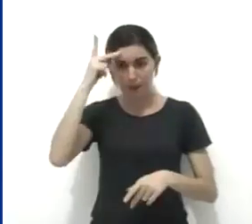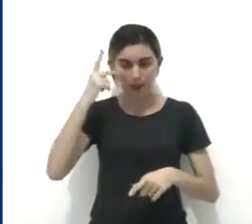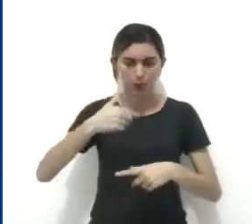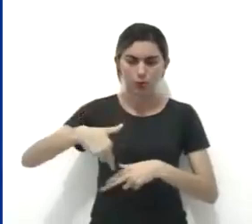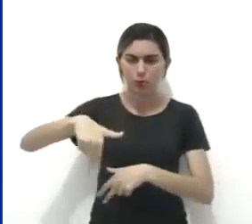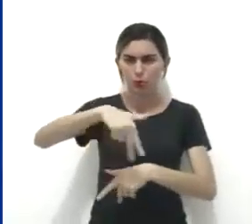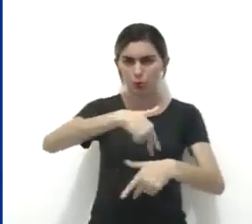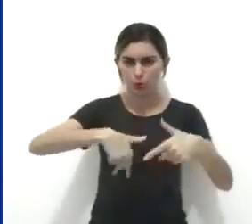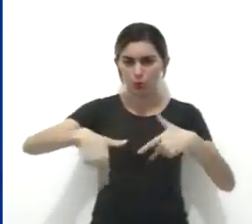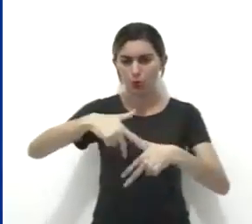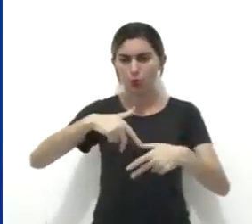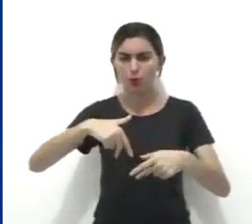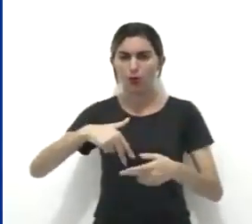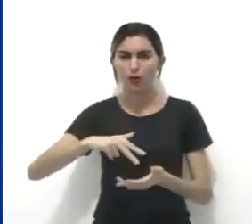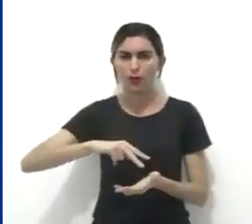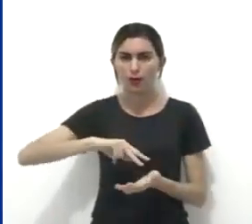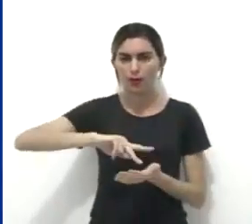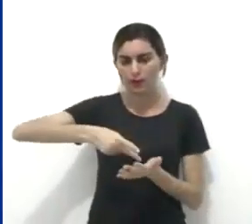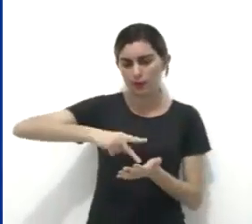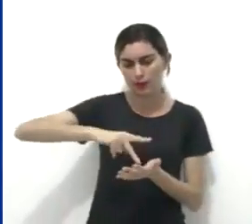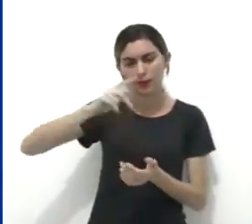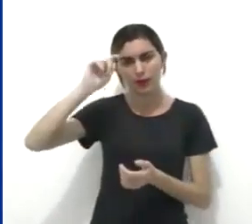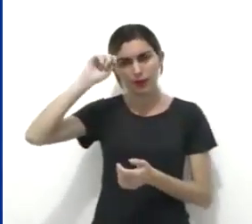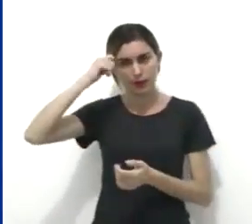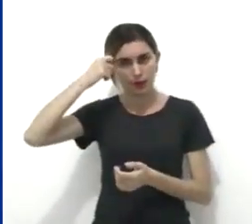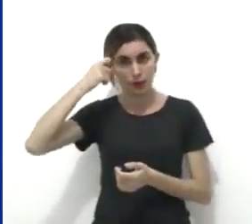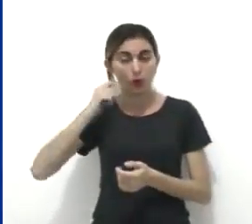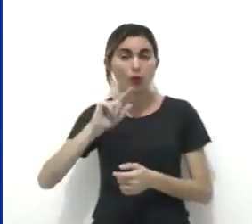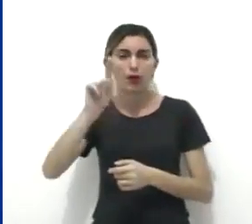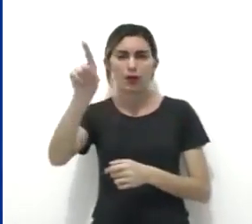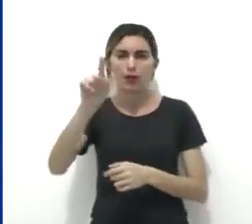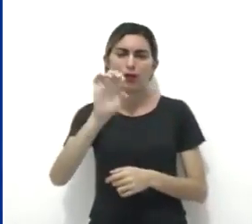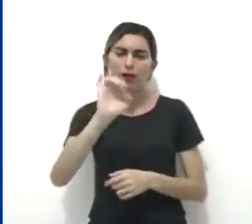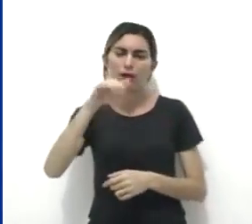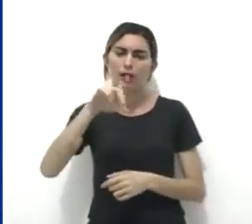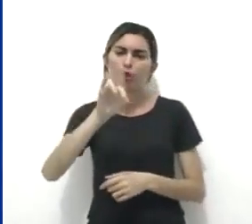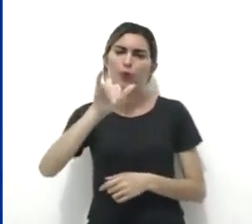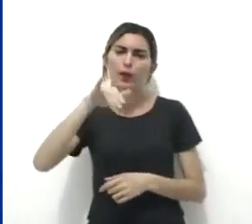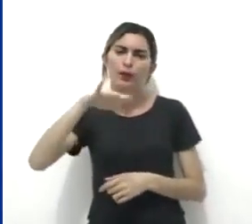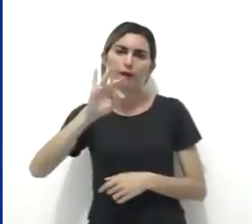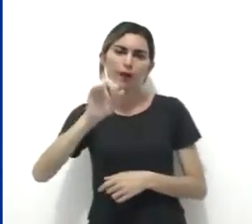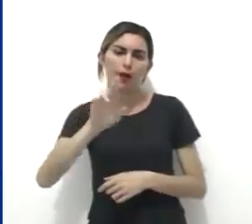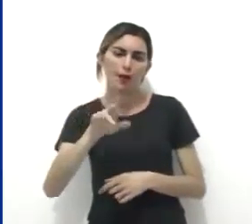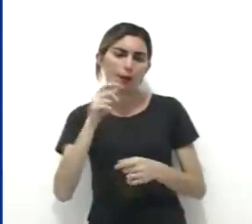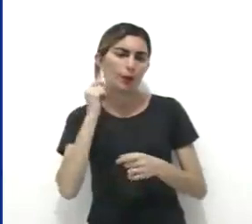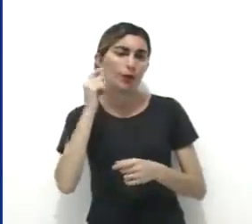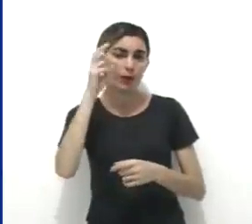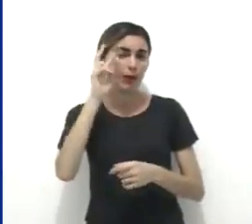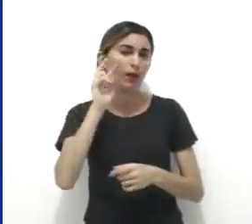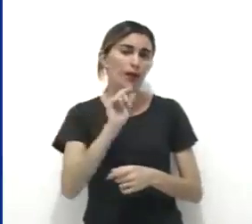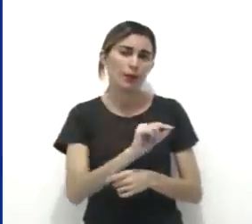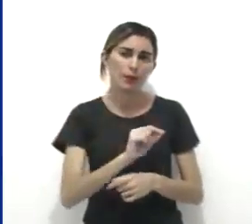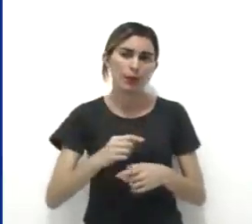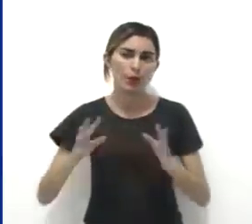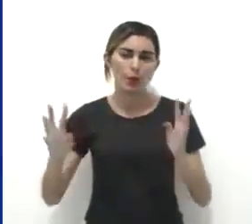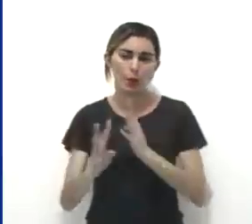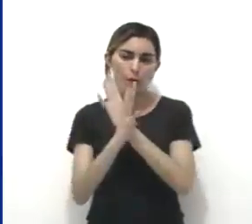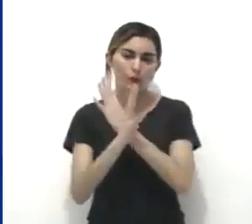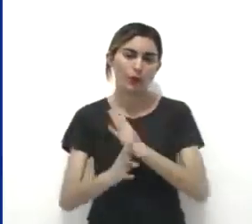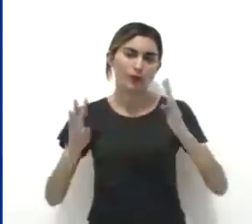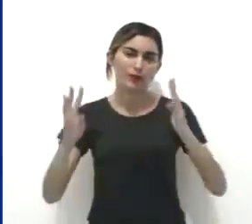As pessoas dançando da etnia negra e, no caso, a indumentária, que, por exemplo, a gente pode lembrar